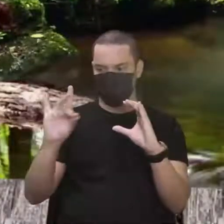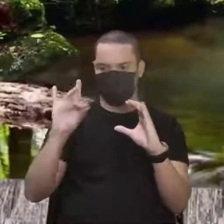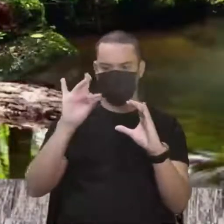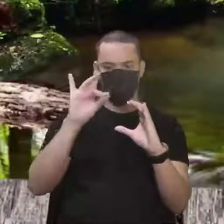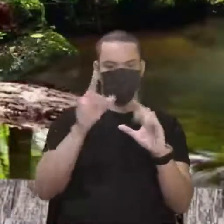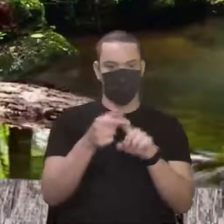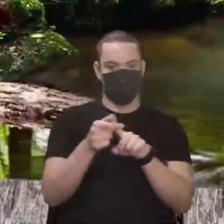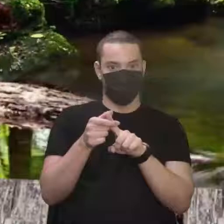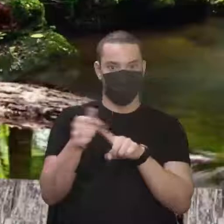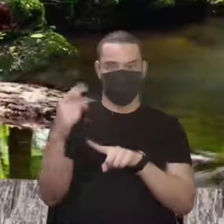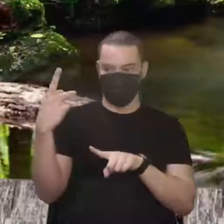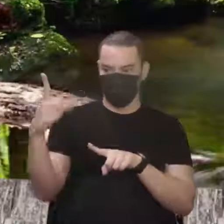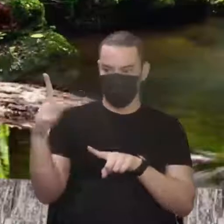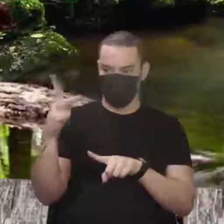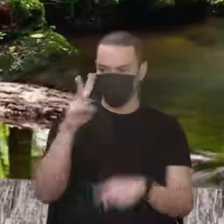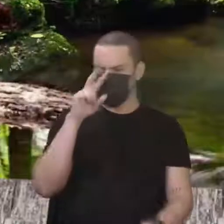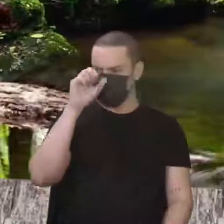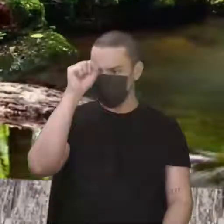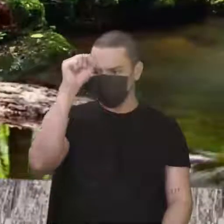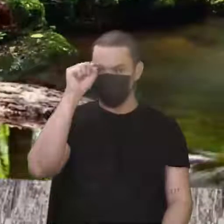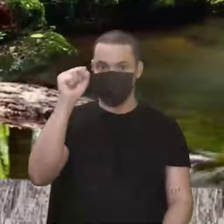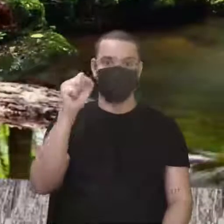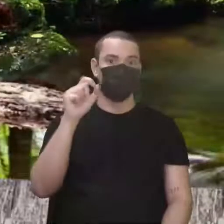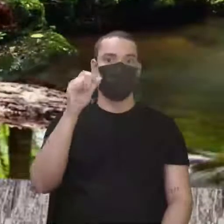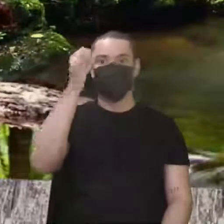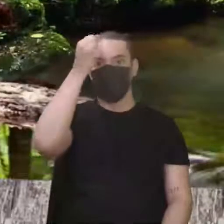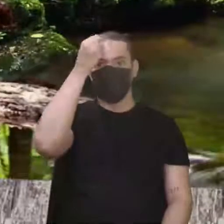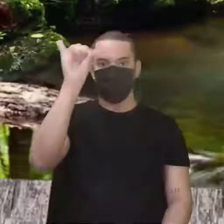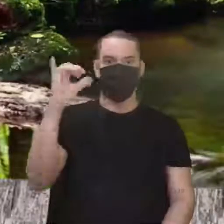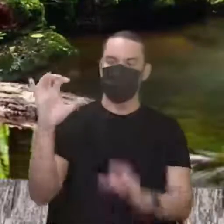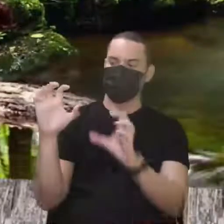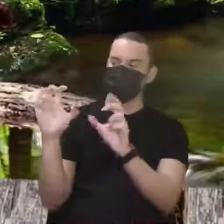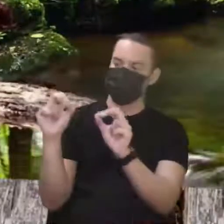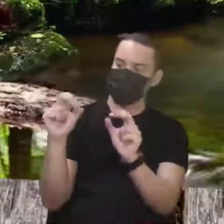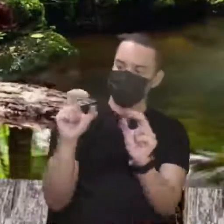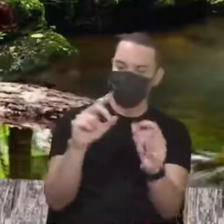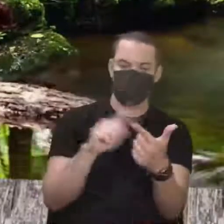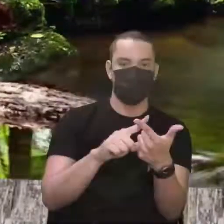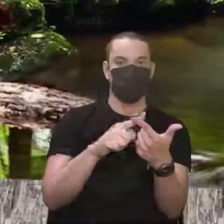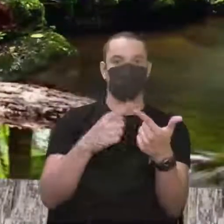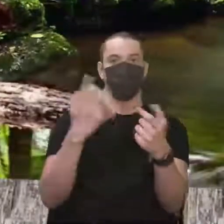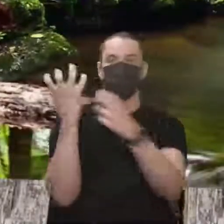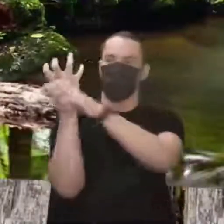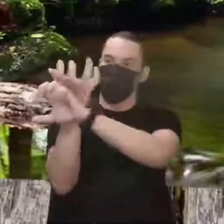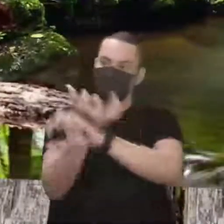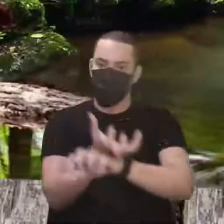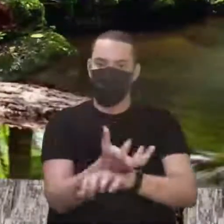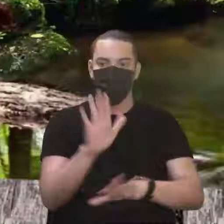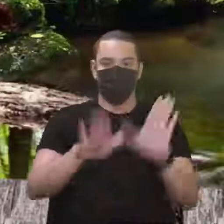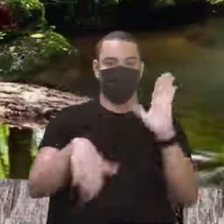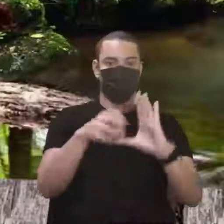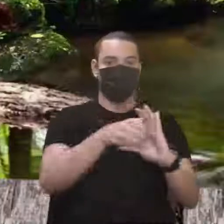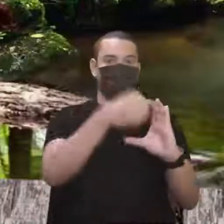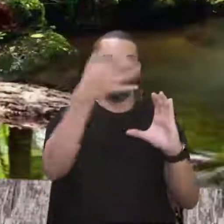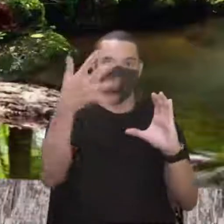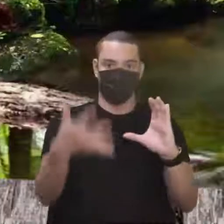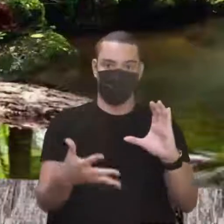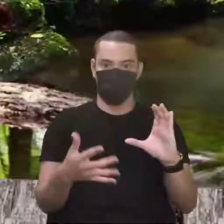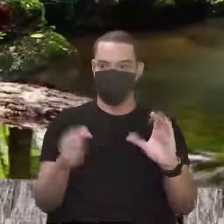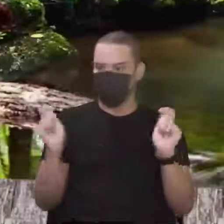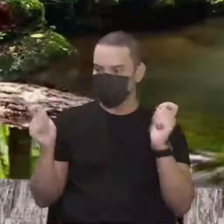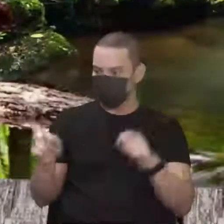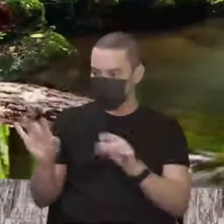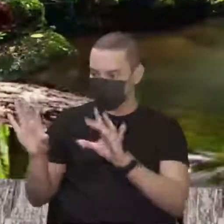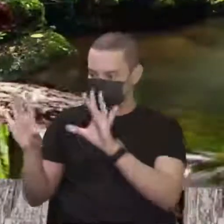milho que está tão resistente a pragas, é resistente a períodos de estiagem, não sei, depende da característica aí. Aí eu